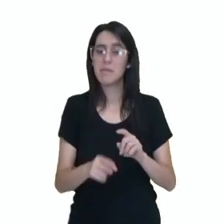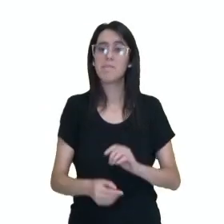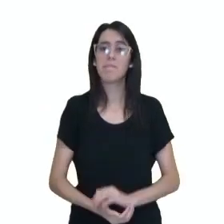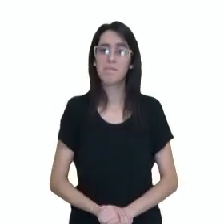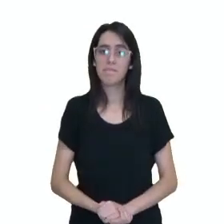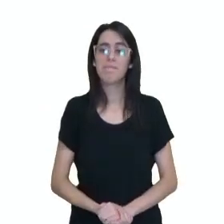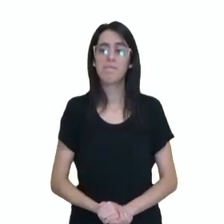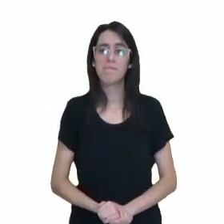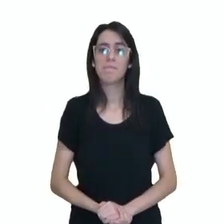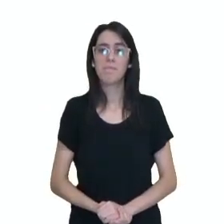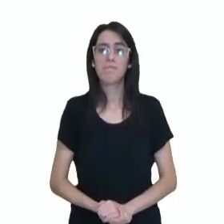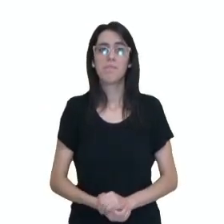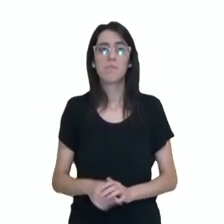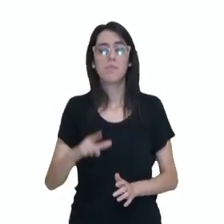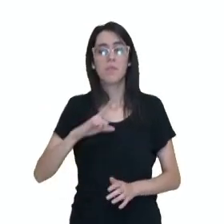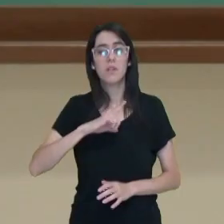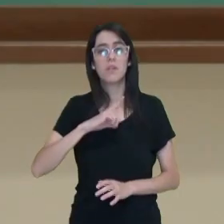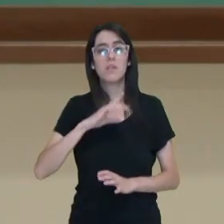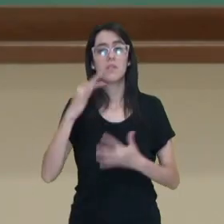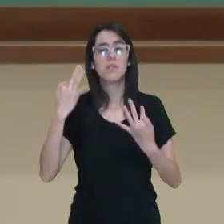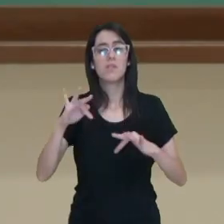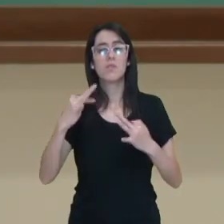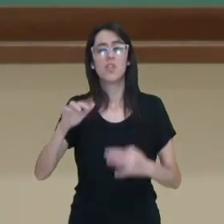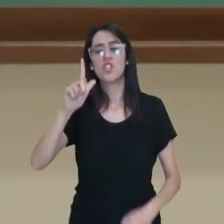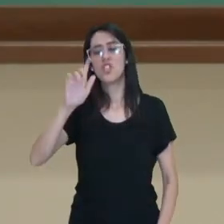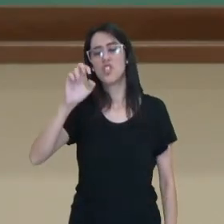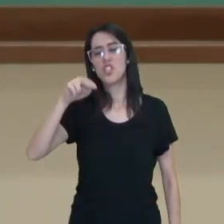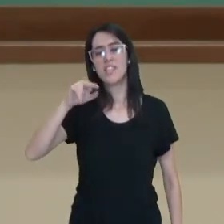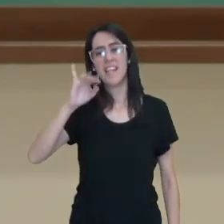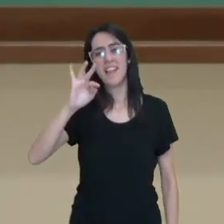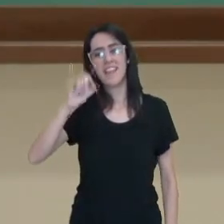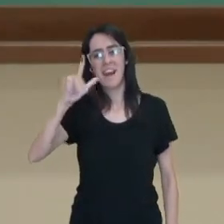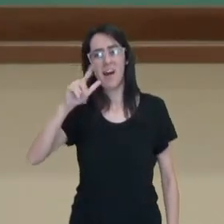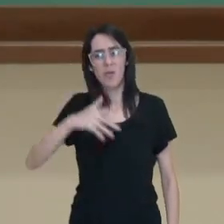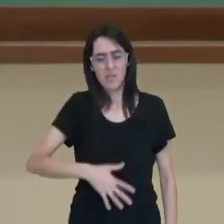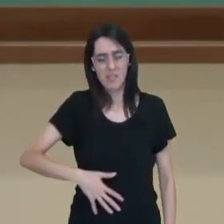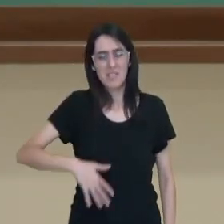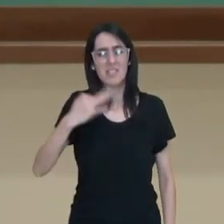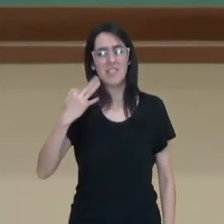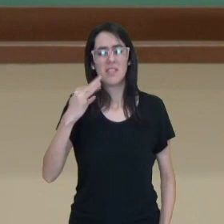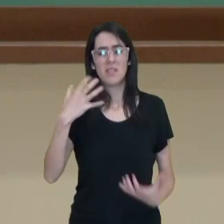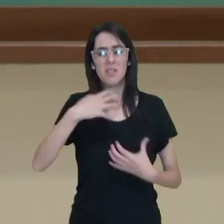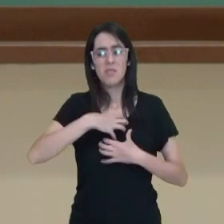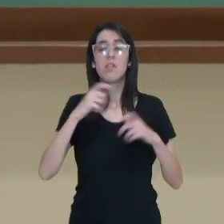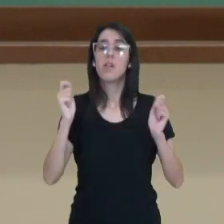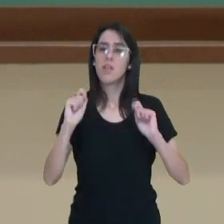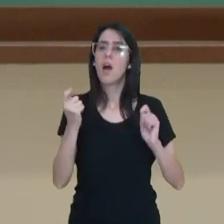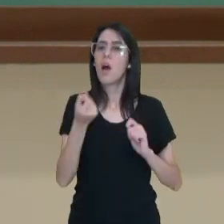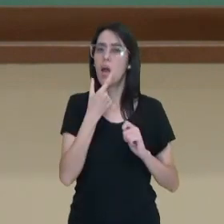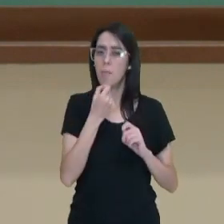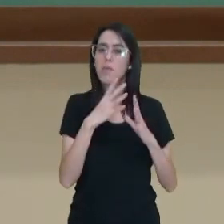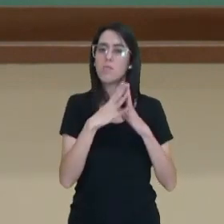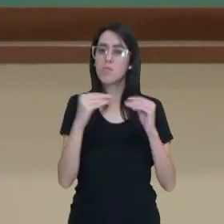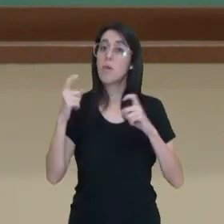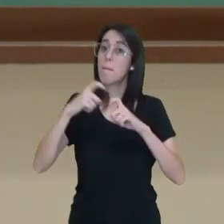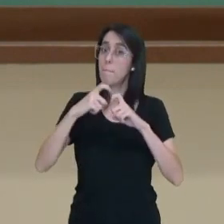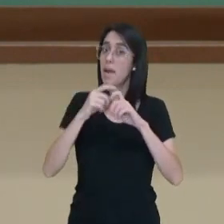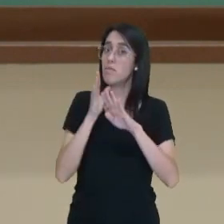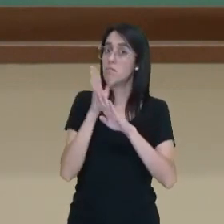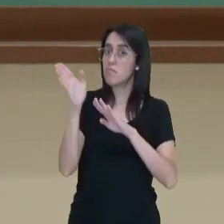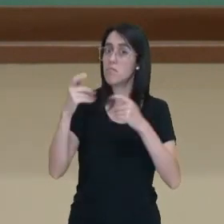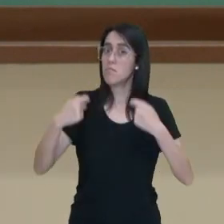E causa, né, feridas genitais, certo? Tratamento simples com antibiótico, indicado pelo